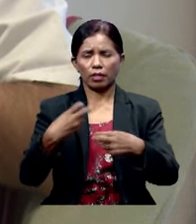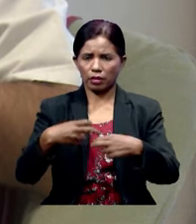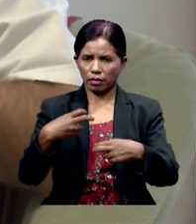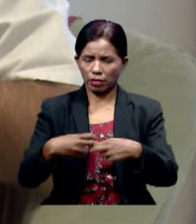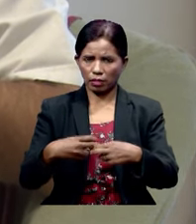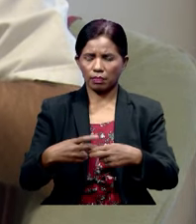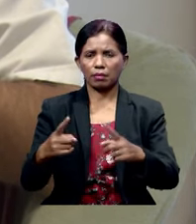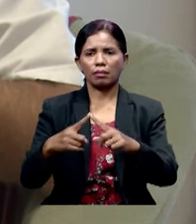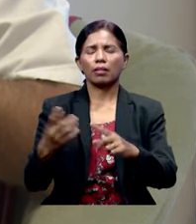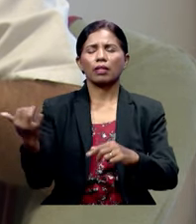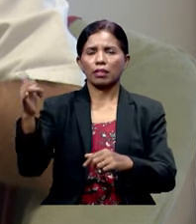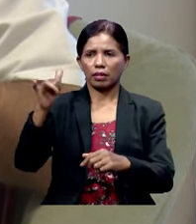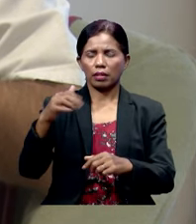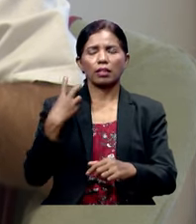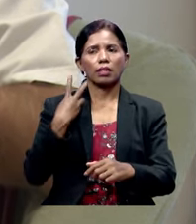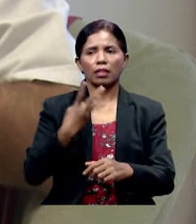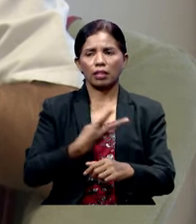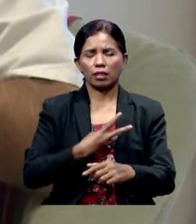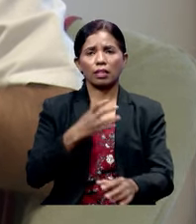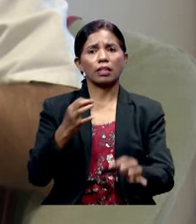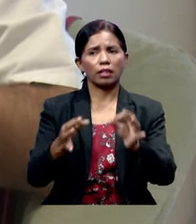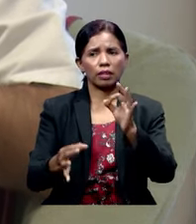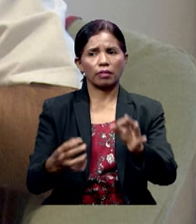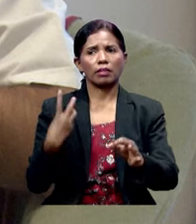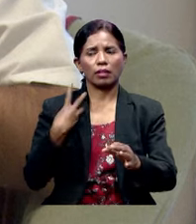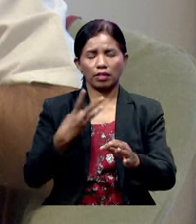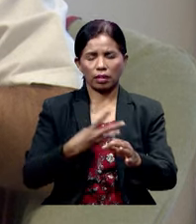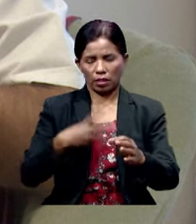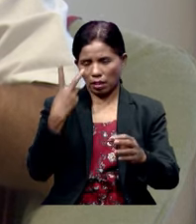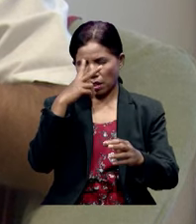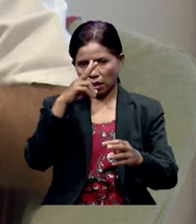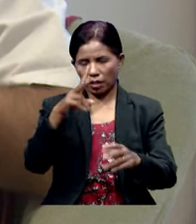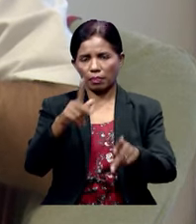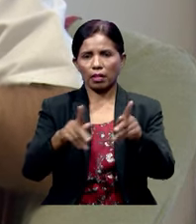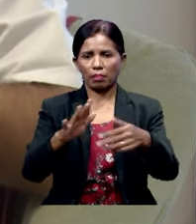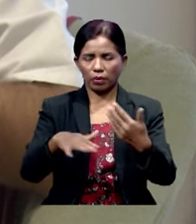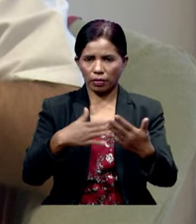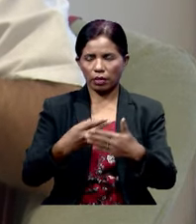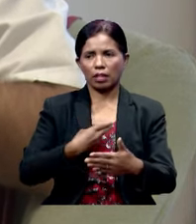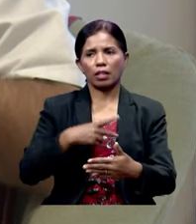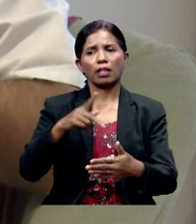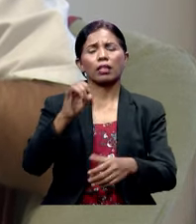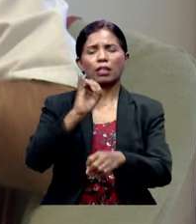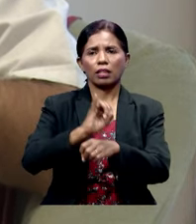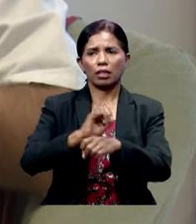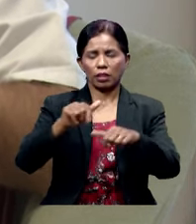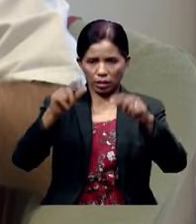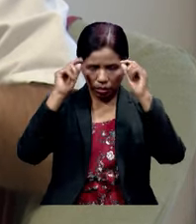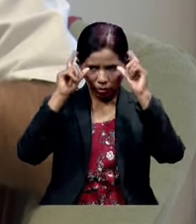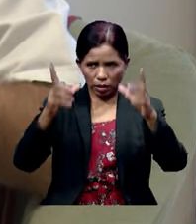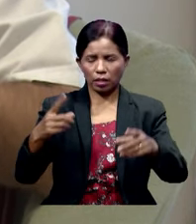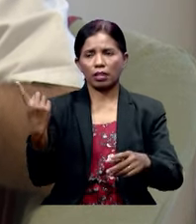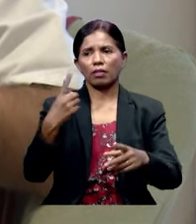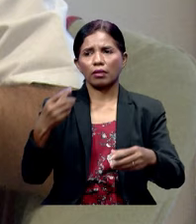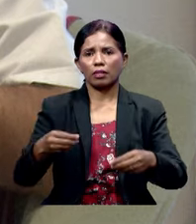nós para ser ainda mais próximos das pessoas a igreja em Timor Leste sempre foi